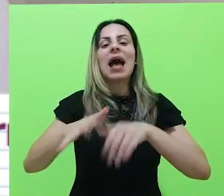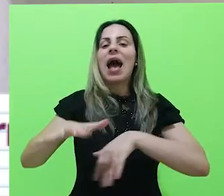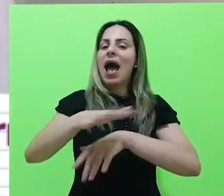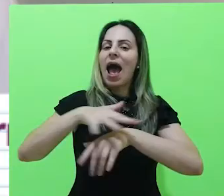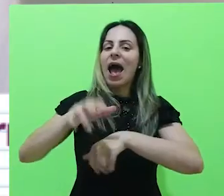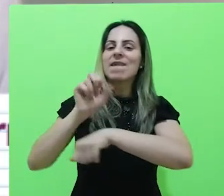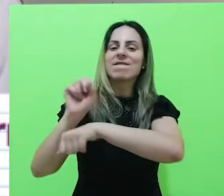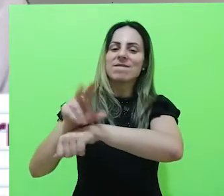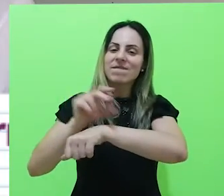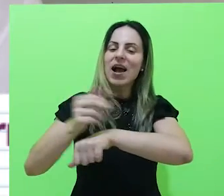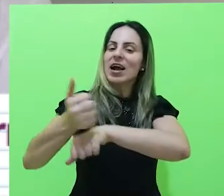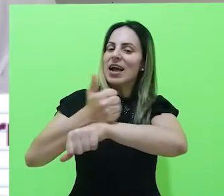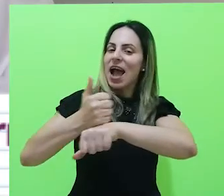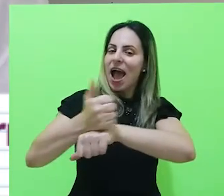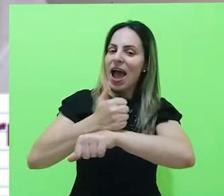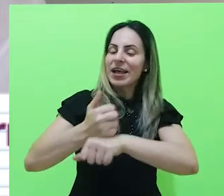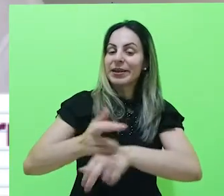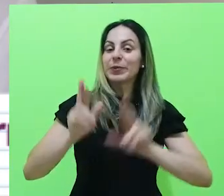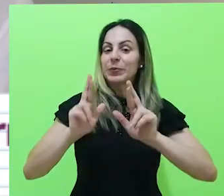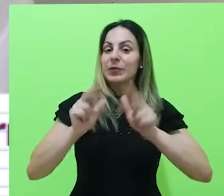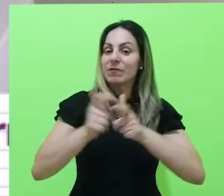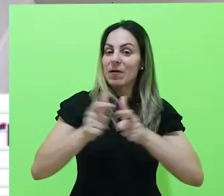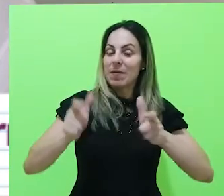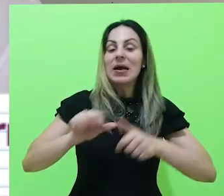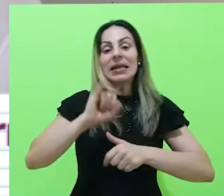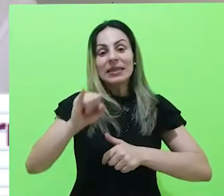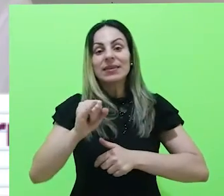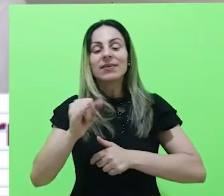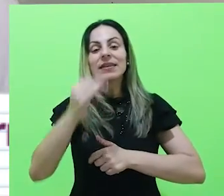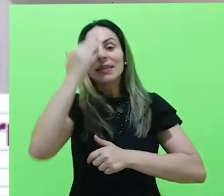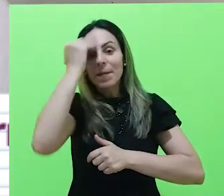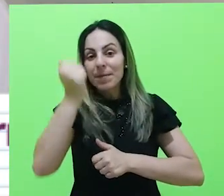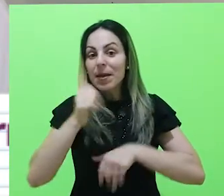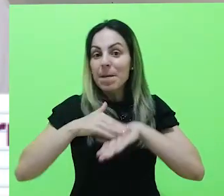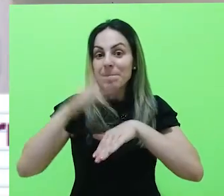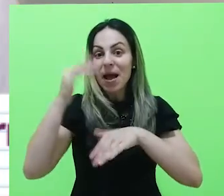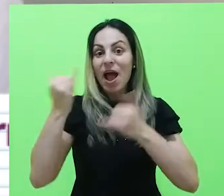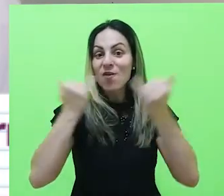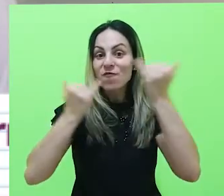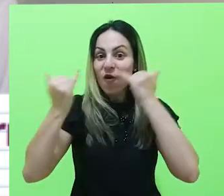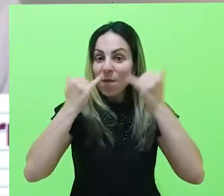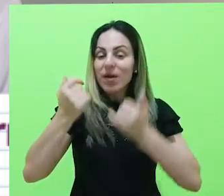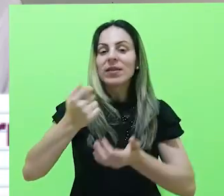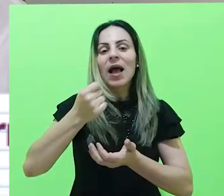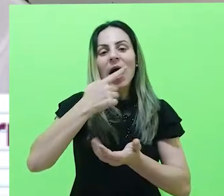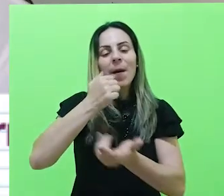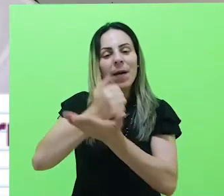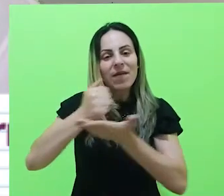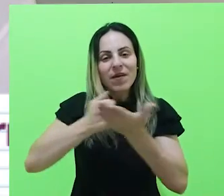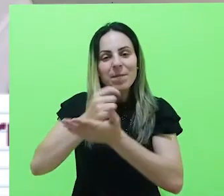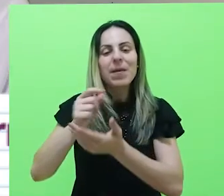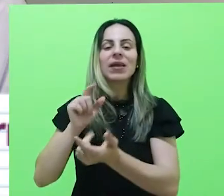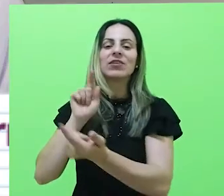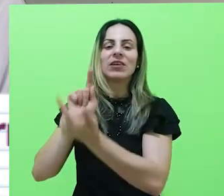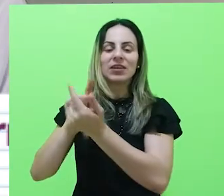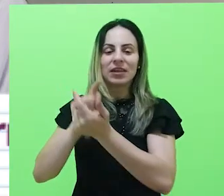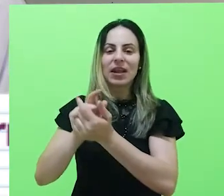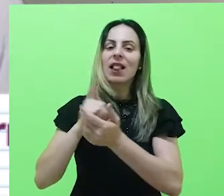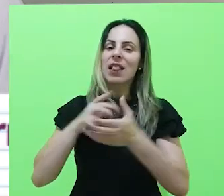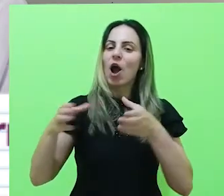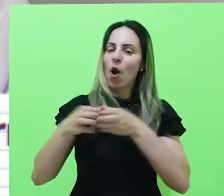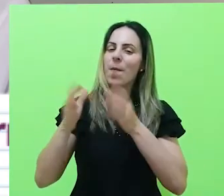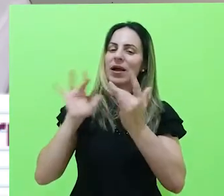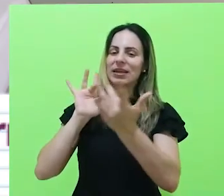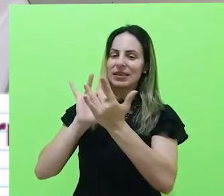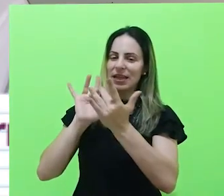tão promissor, né? Então, se você quiser saber mais sobre o curso de atendente de farmácia, entre em contato conosco, a nossa equipe de atendimentos